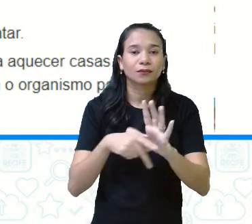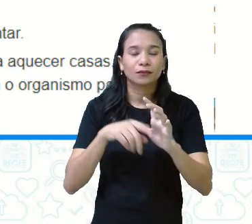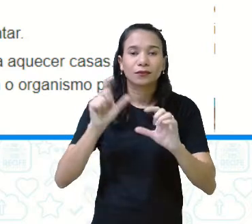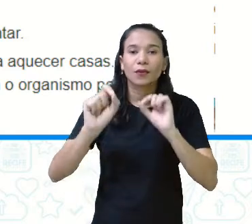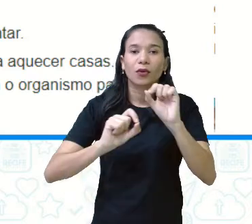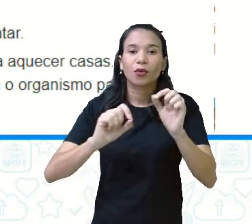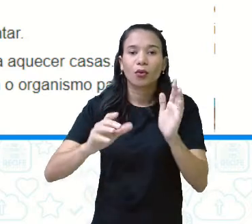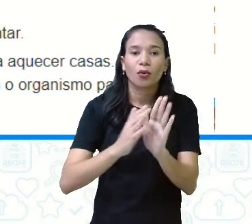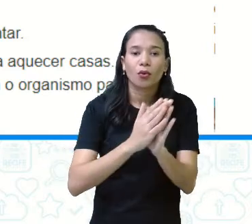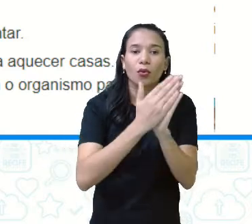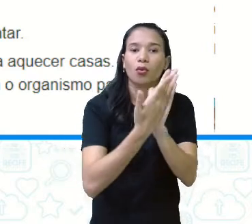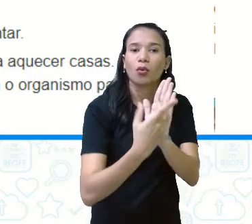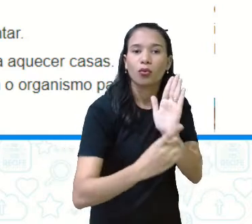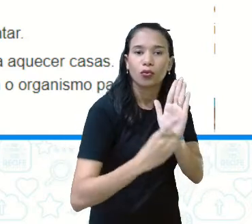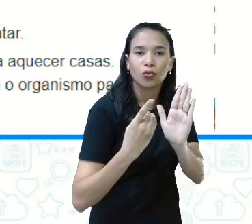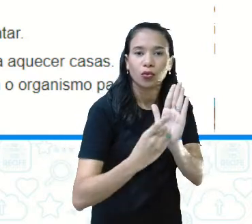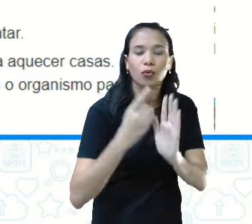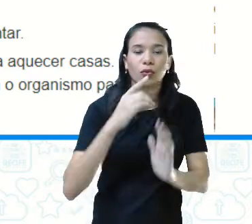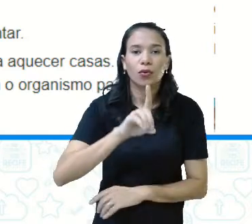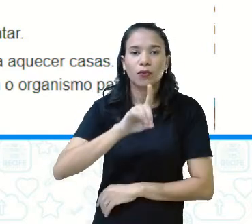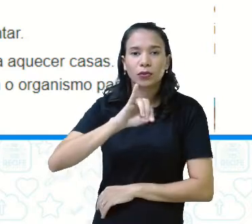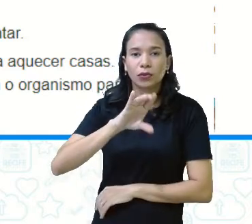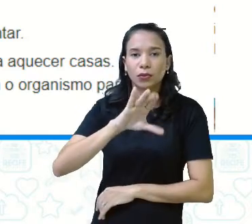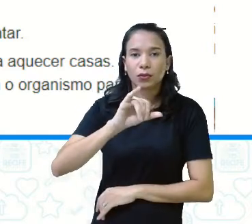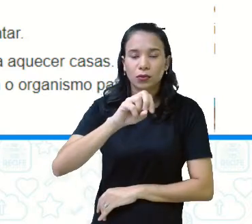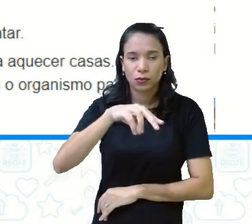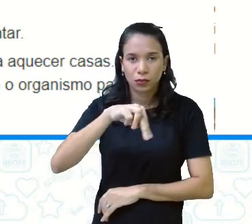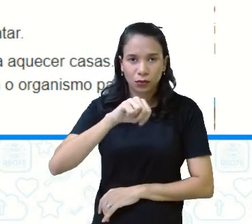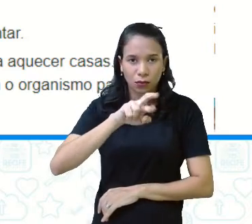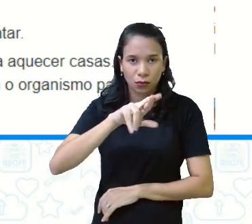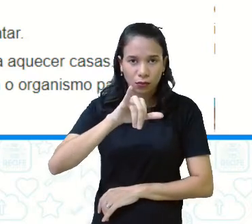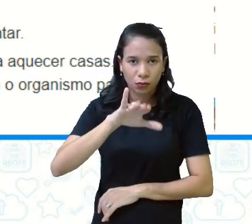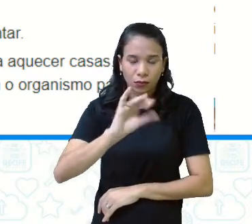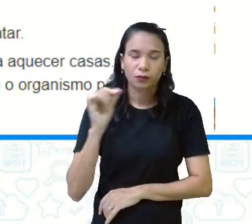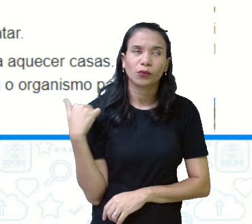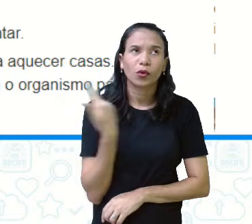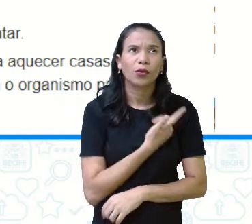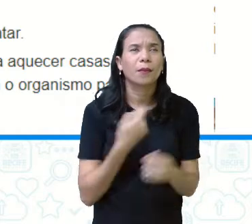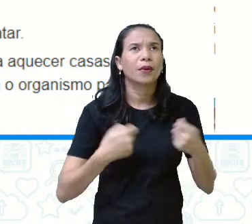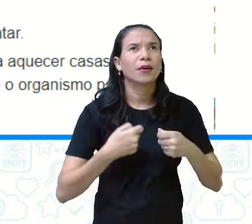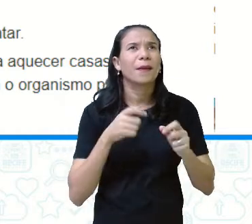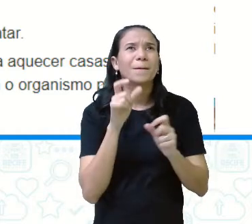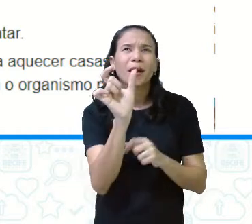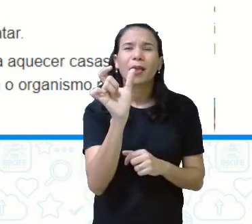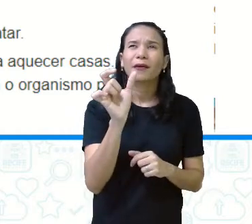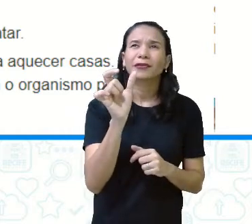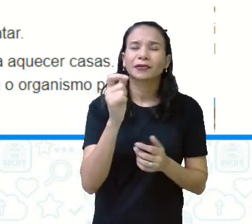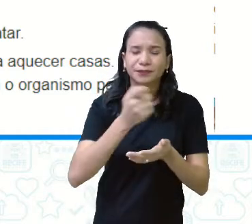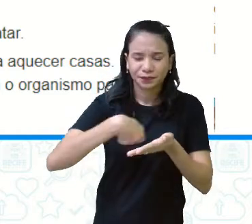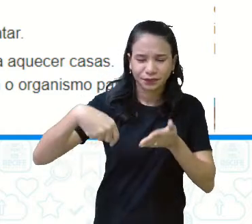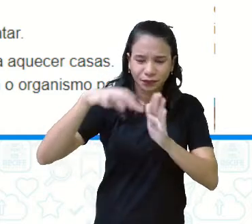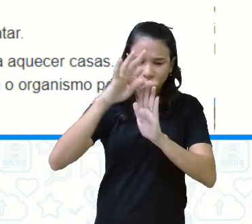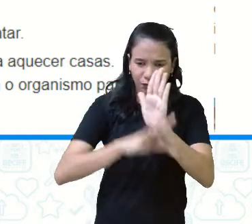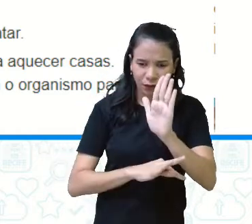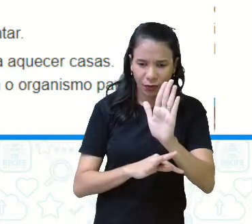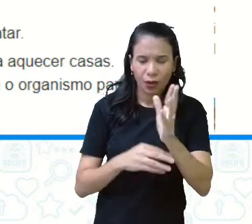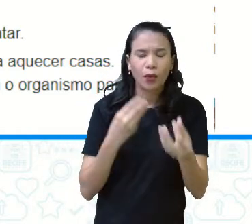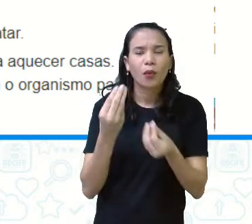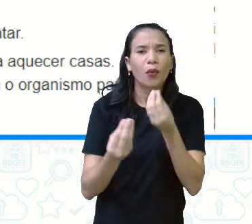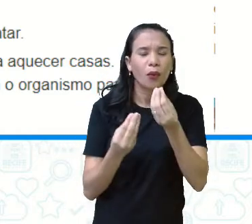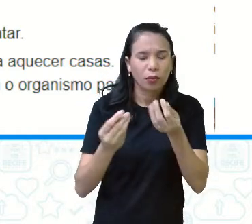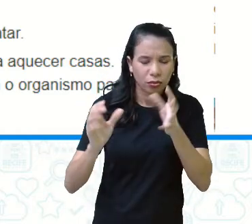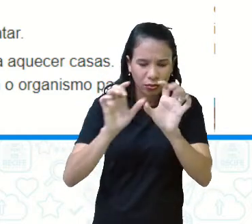dicionários, não é? Então, o dicionário também tem esta função. Às vezes, estamos precisando separar uma palavra, estamos escrevendo um texto, a linha acabou, como